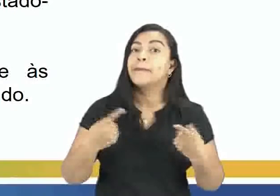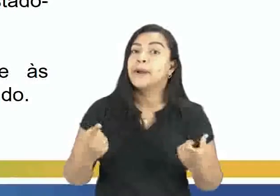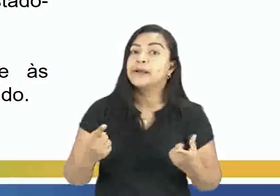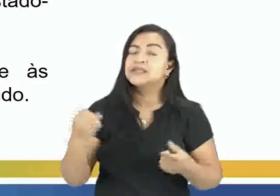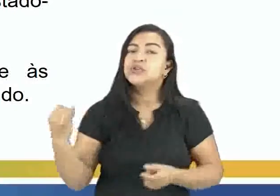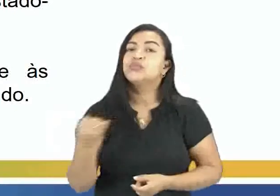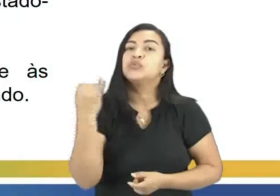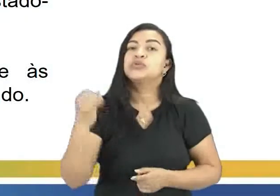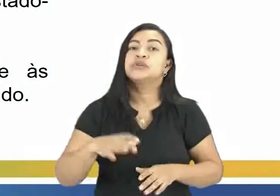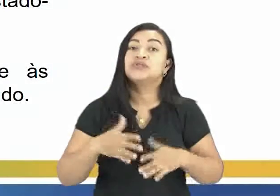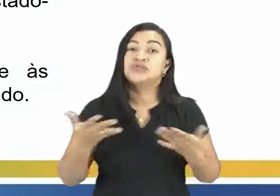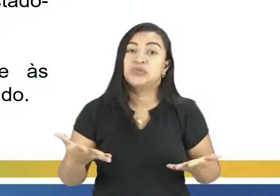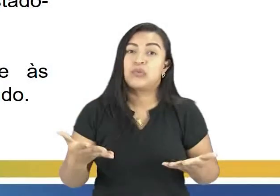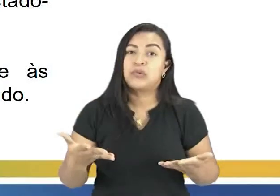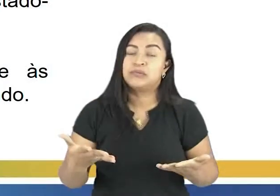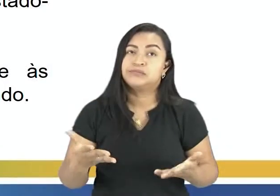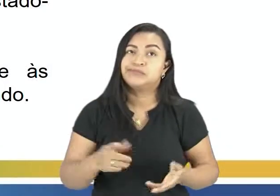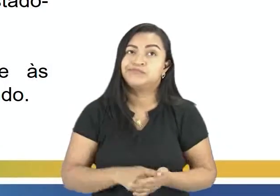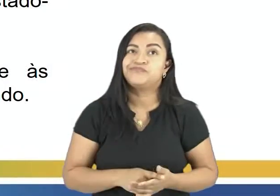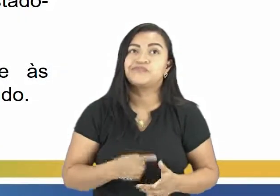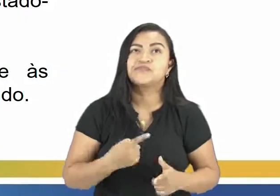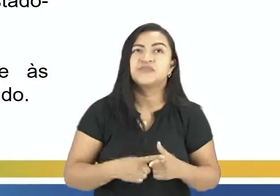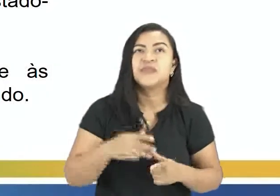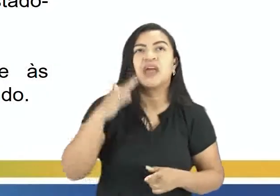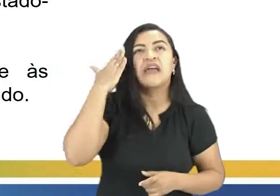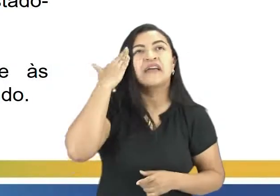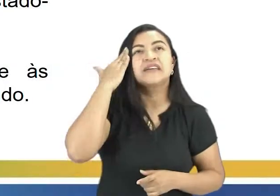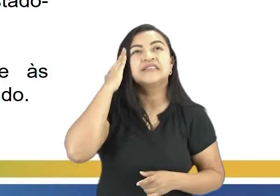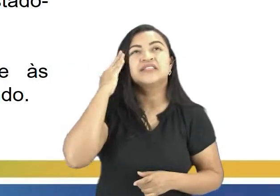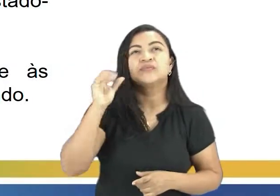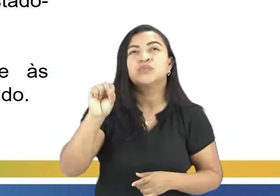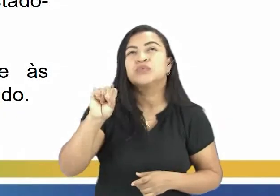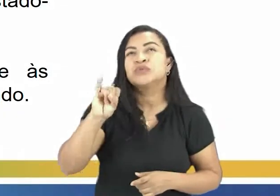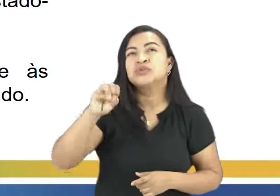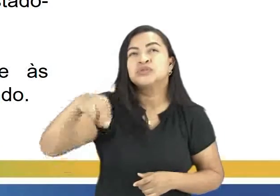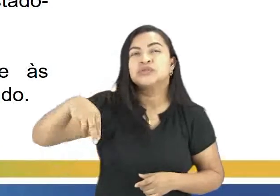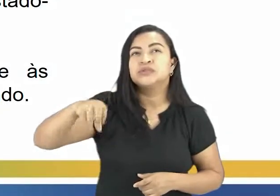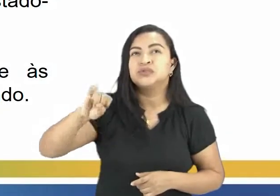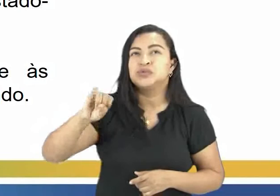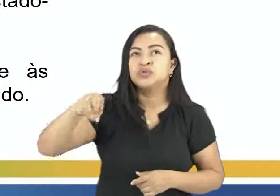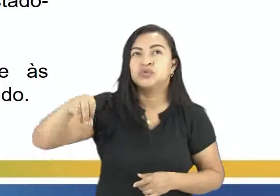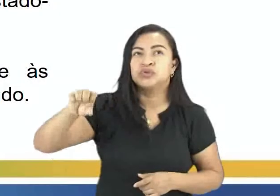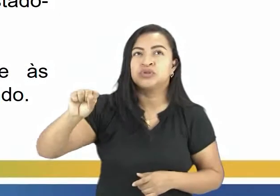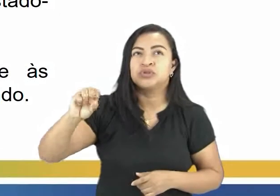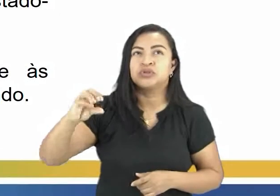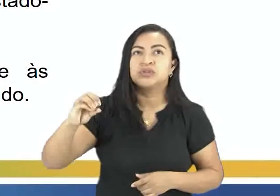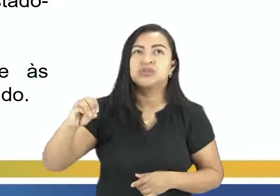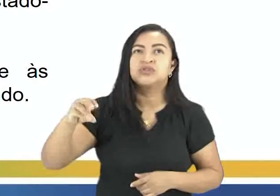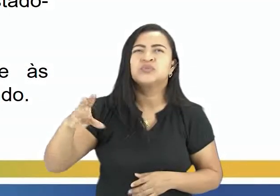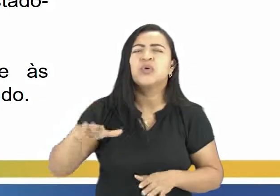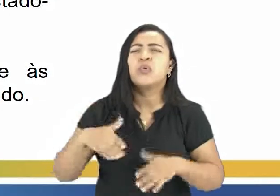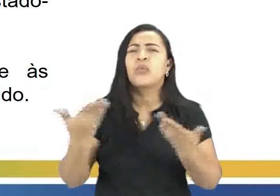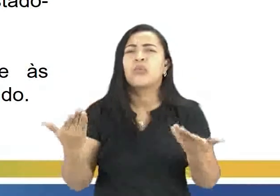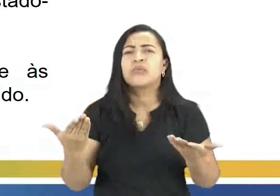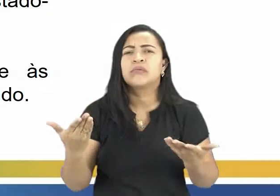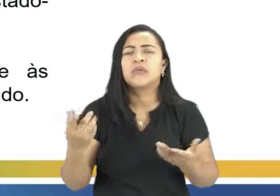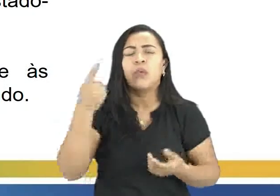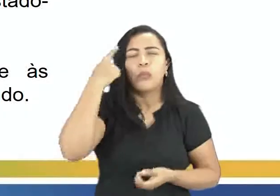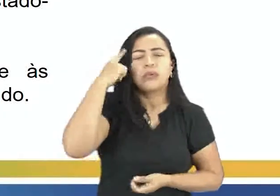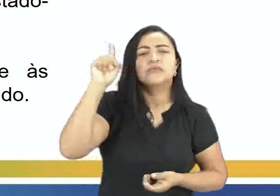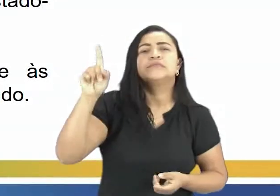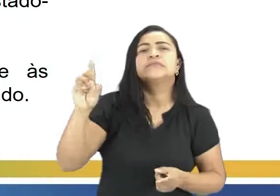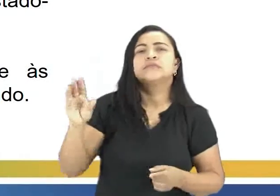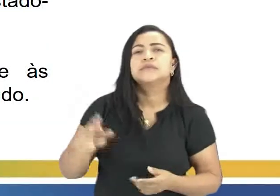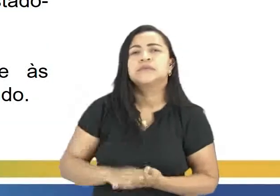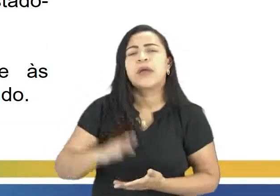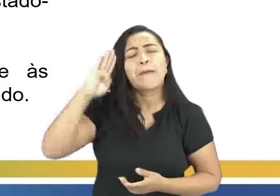Aí vamos para a pergunta. Entende-se por sionismo o quê? O que se entende por sionismo? Qual é a ideia principal que temos sobre